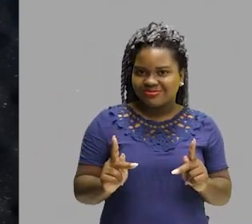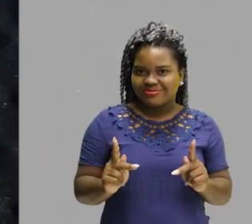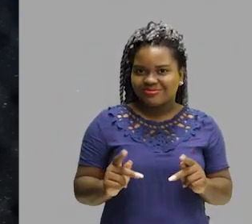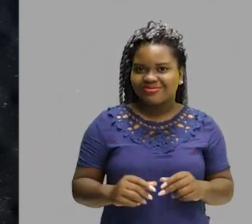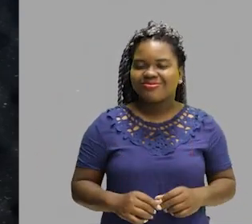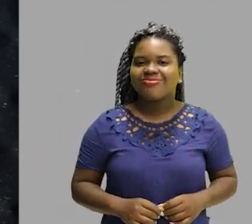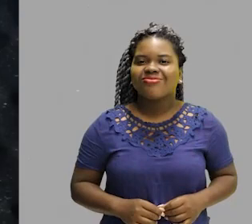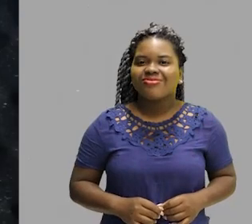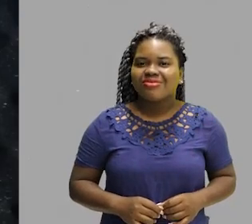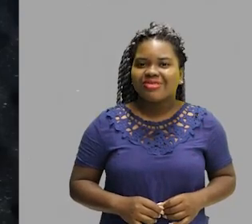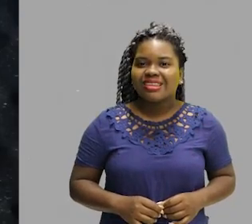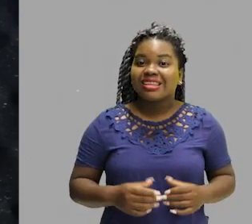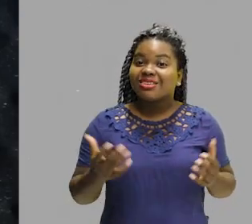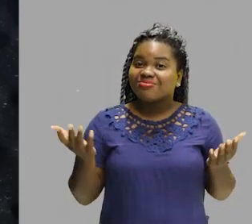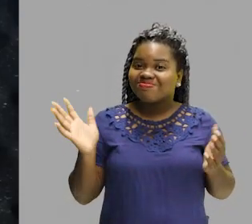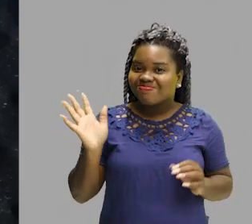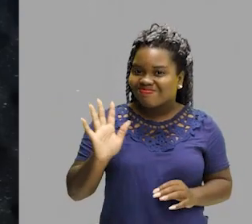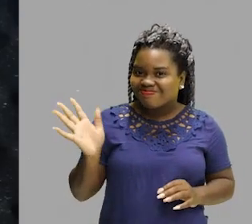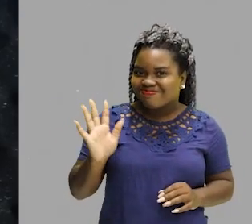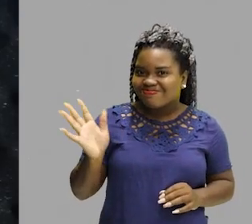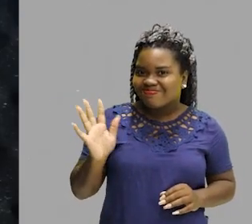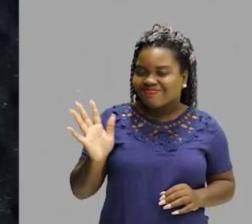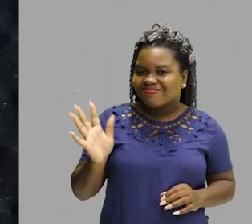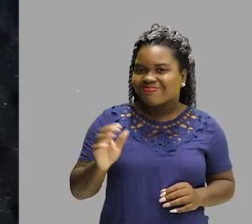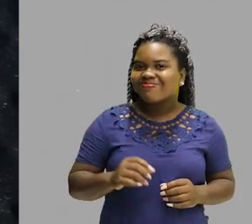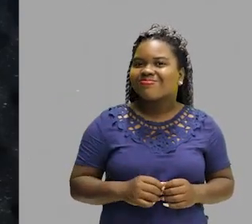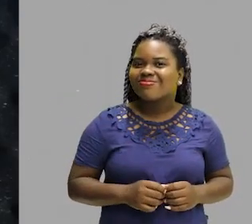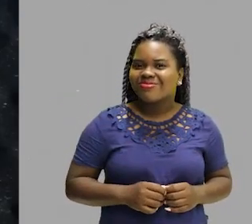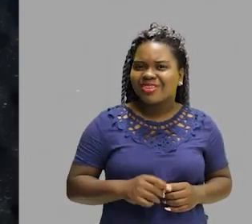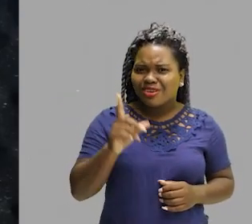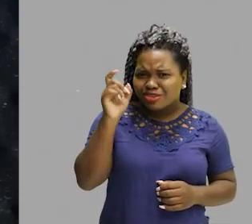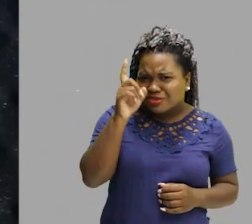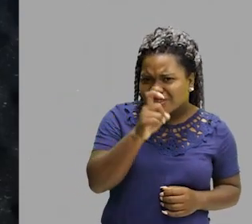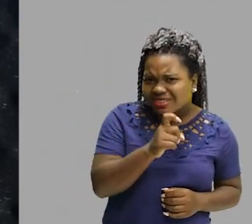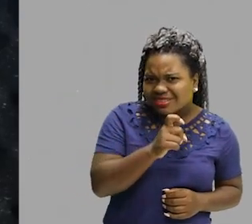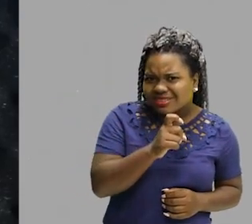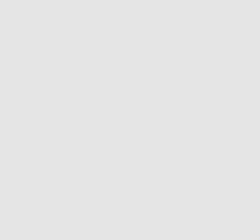tá bom? Eu fico por aqui. Compliquei?